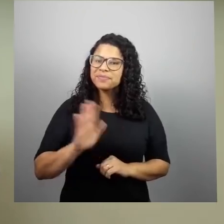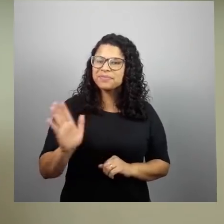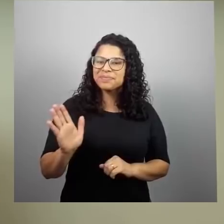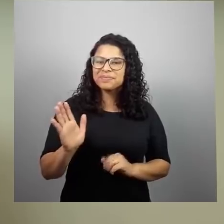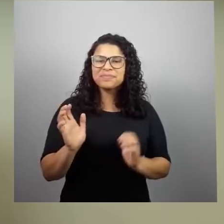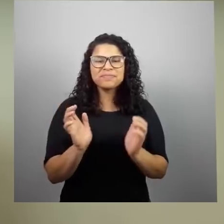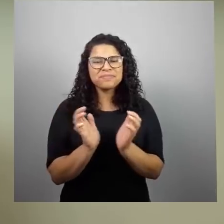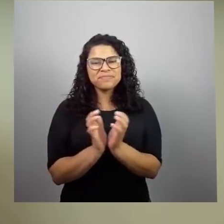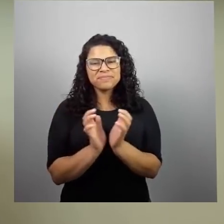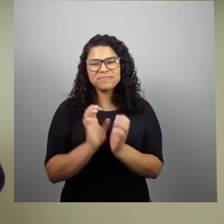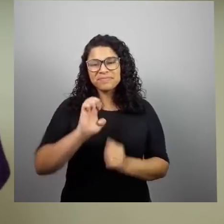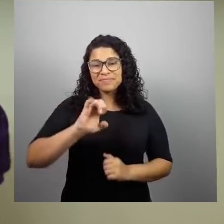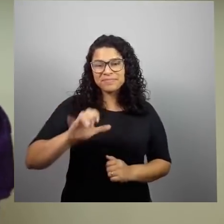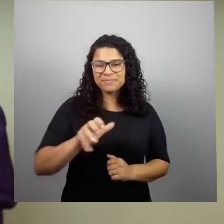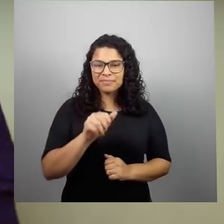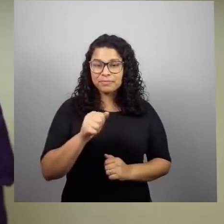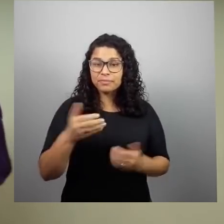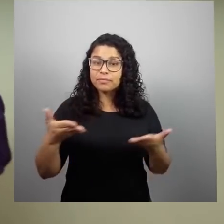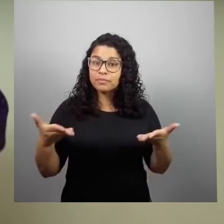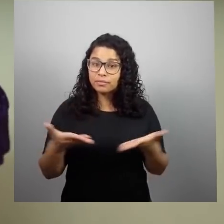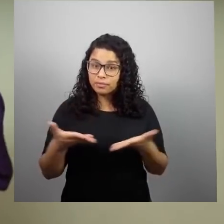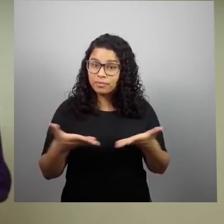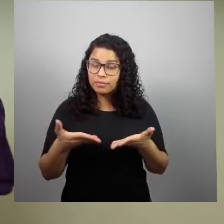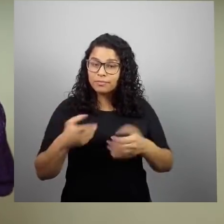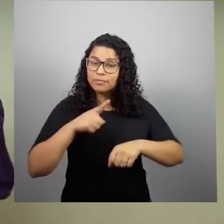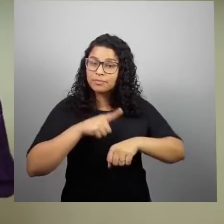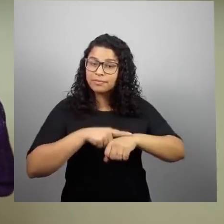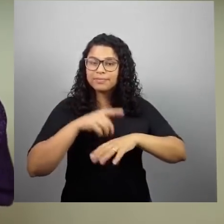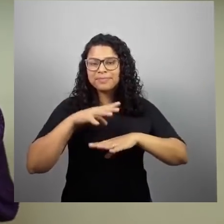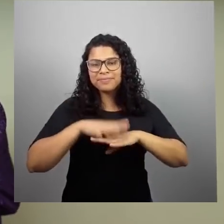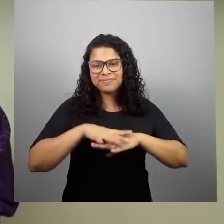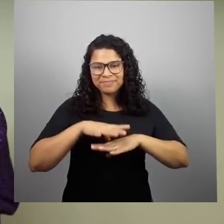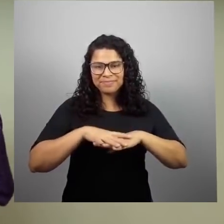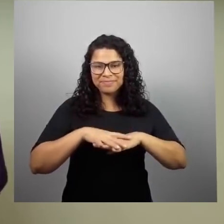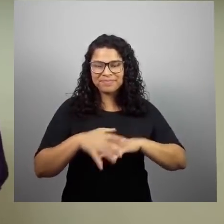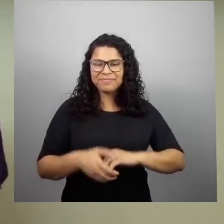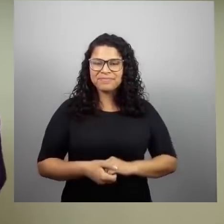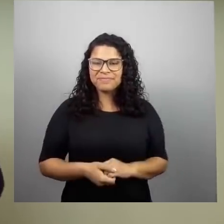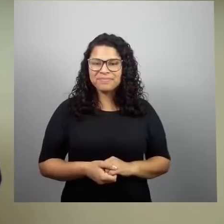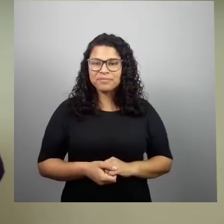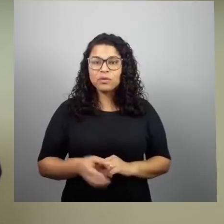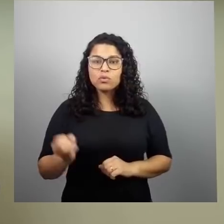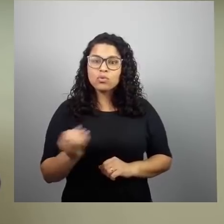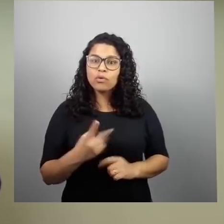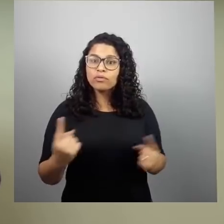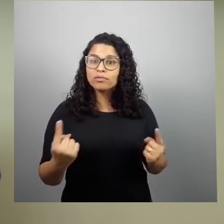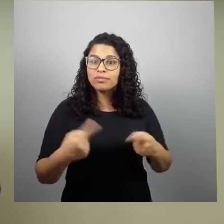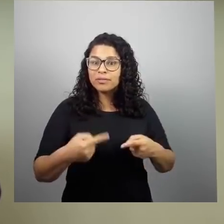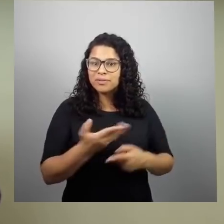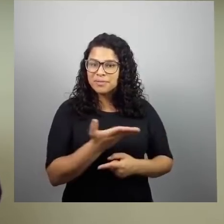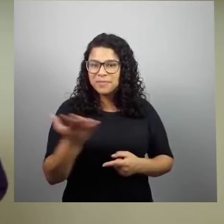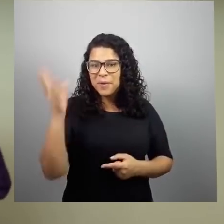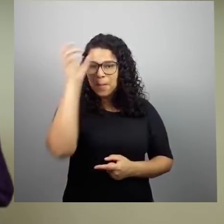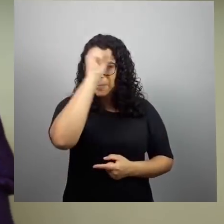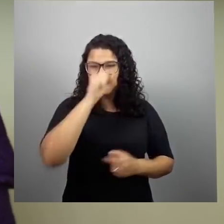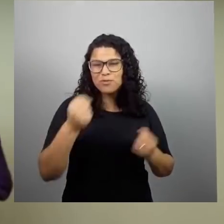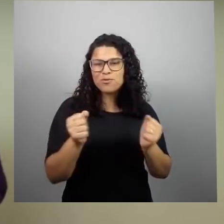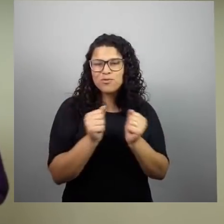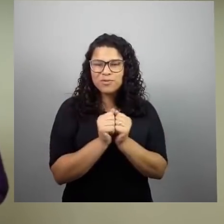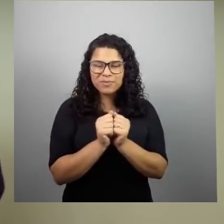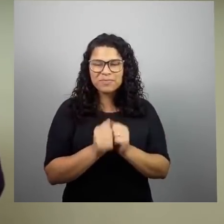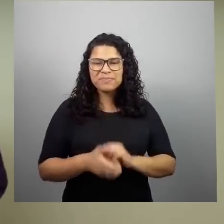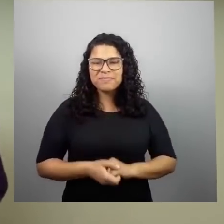E aí, galera da EJA, chegando agora mais uma hora da matemática com um novo desafio para